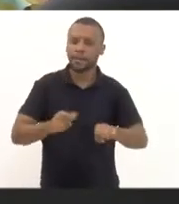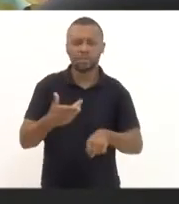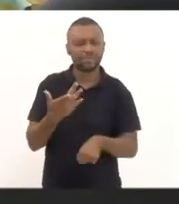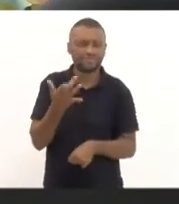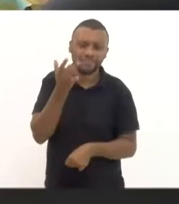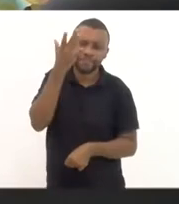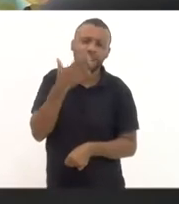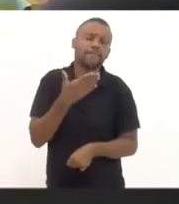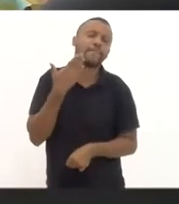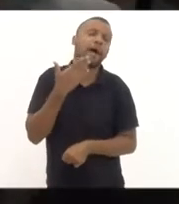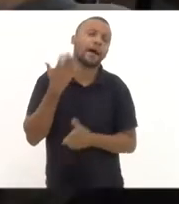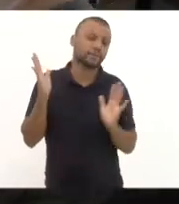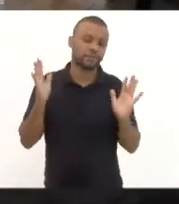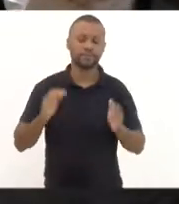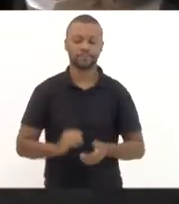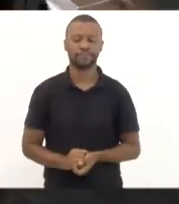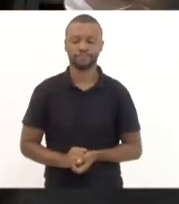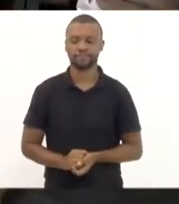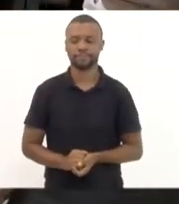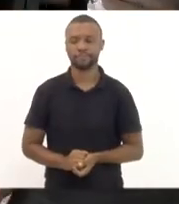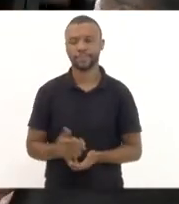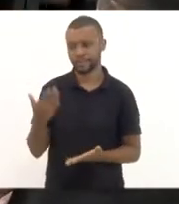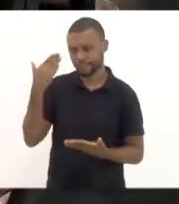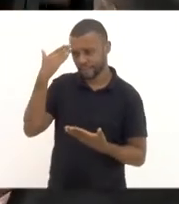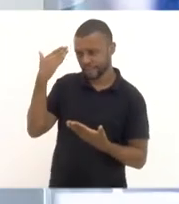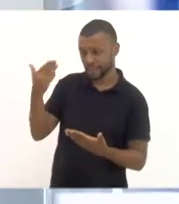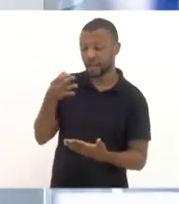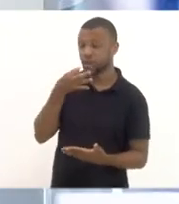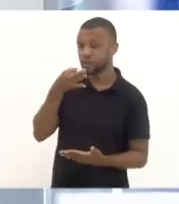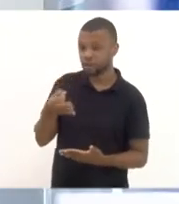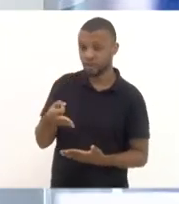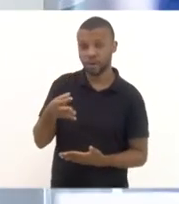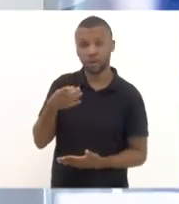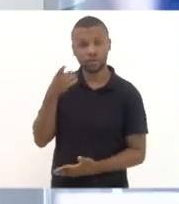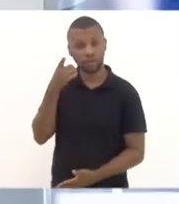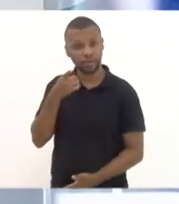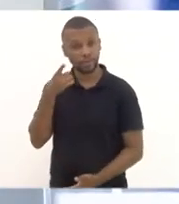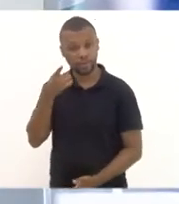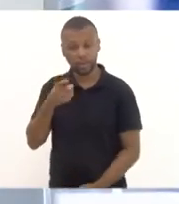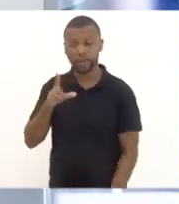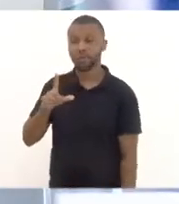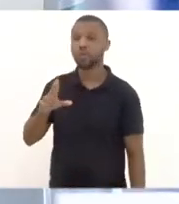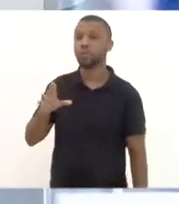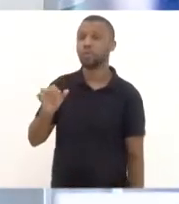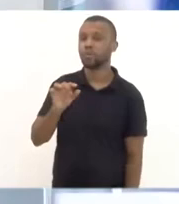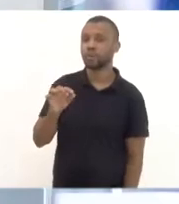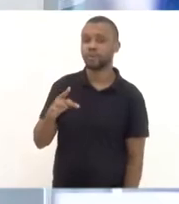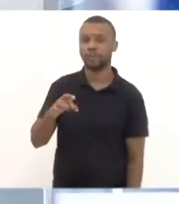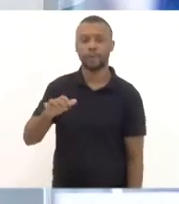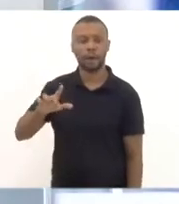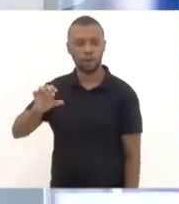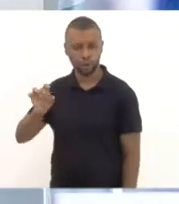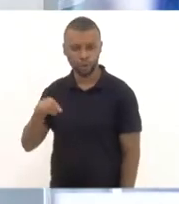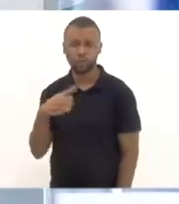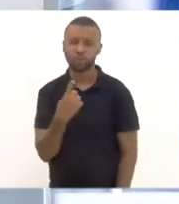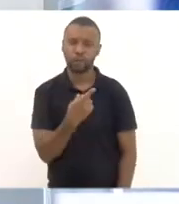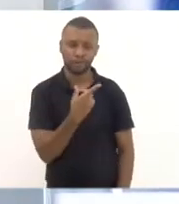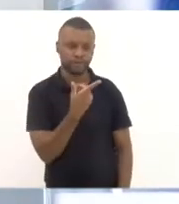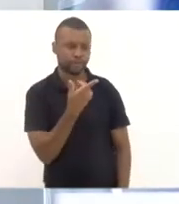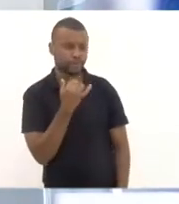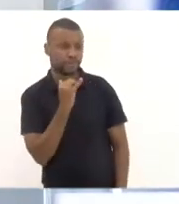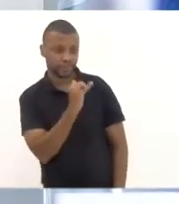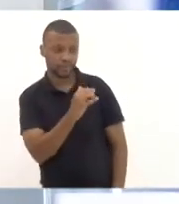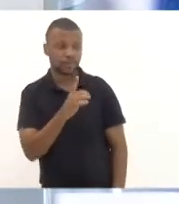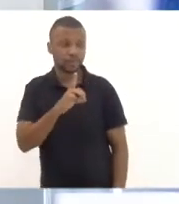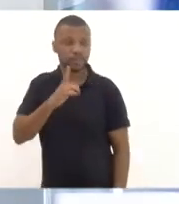E agradecendo a sugestão do blog do Estado de spaulo e dizer não' deputados amar com ele que isso vai ser feito nós vamos tentar trabalhar